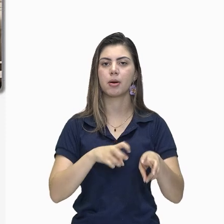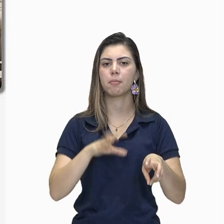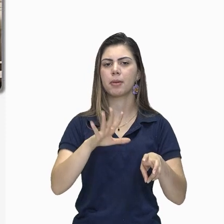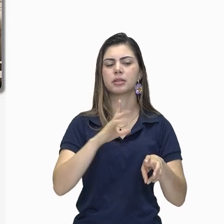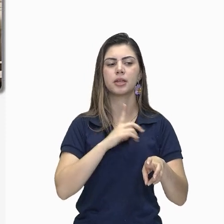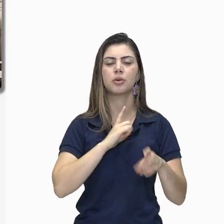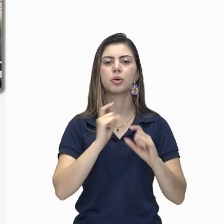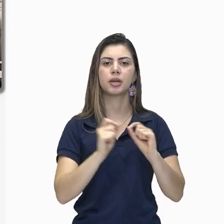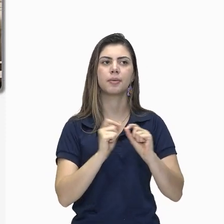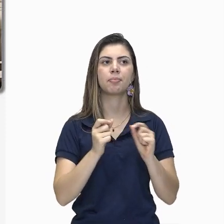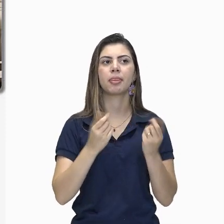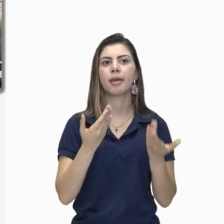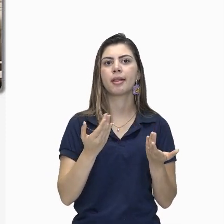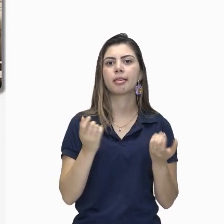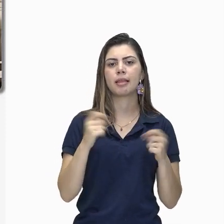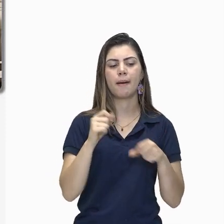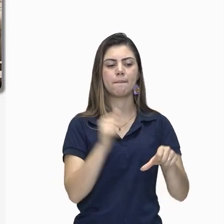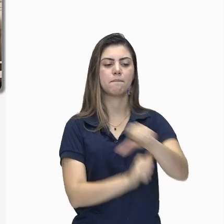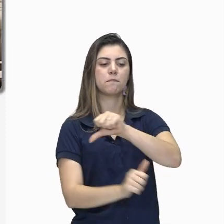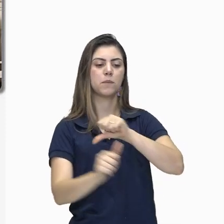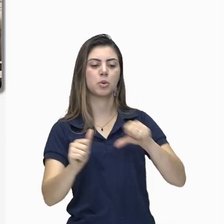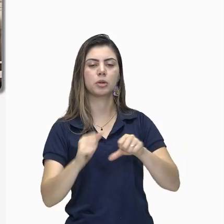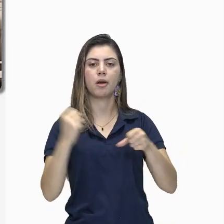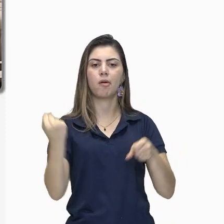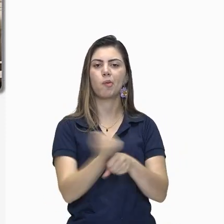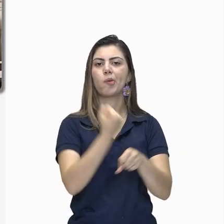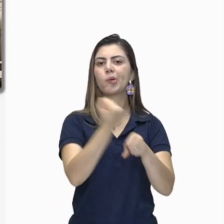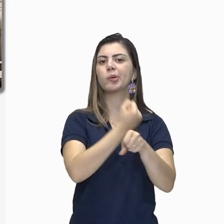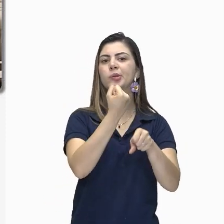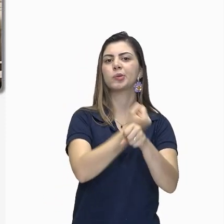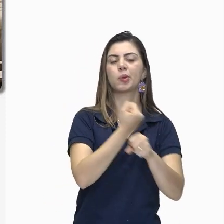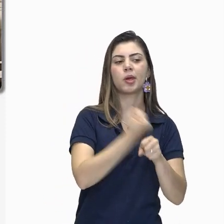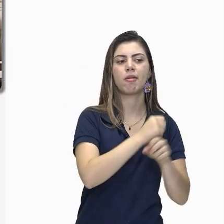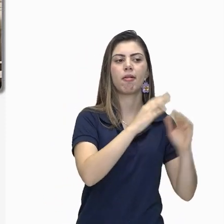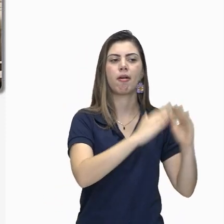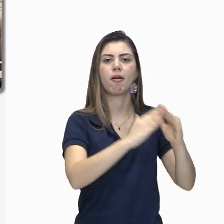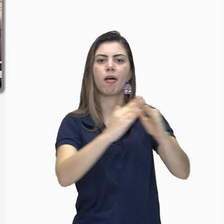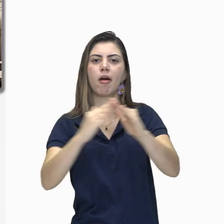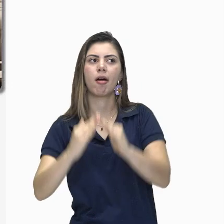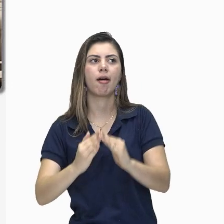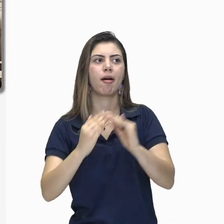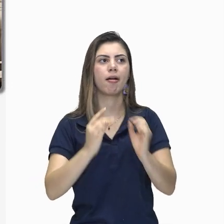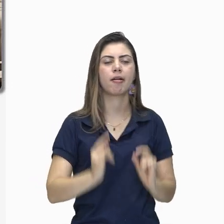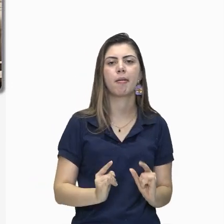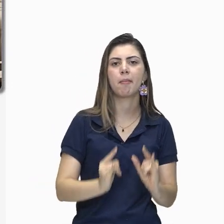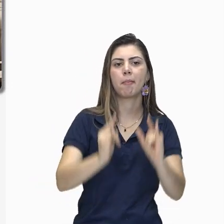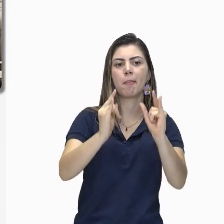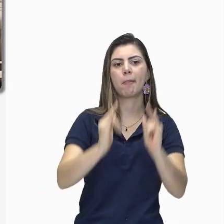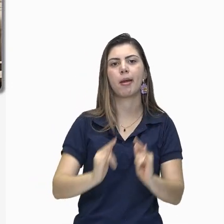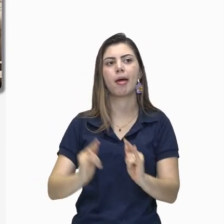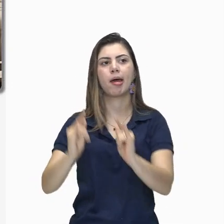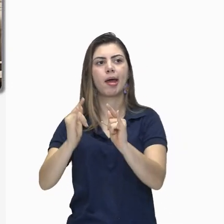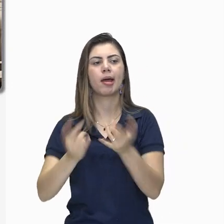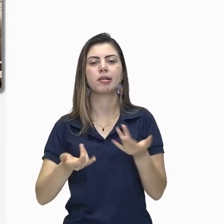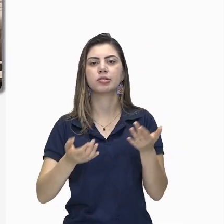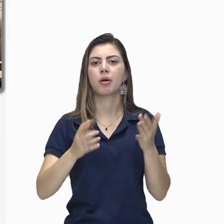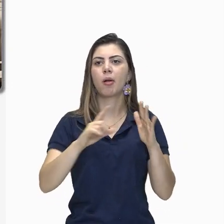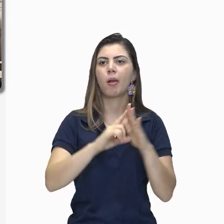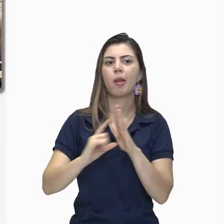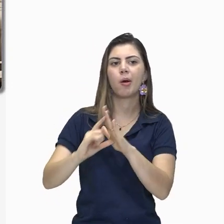espaços urbanos, né, em espaços, em áreas residenciais, em áreas comerciais